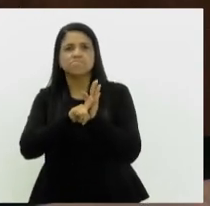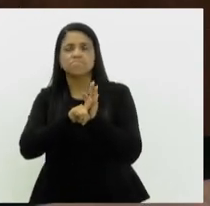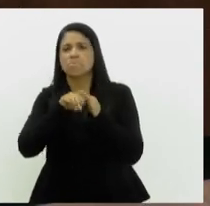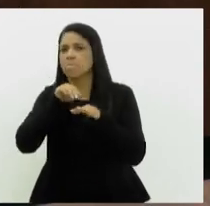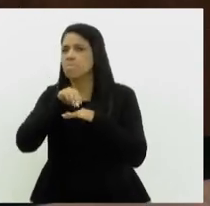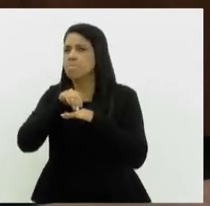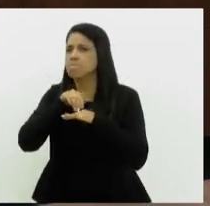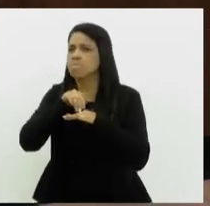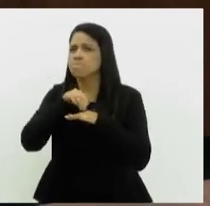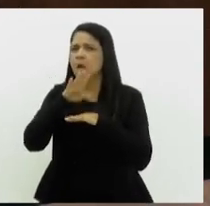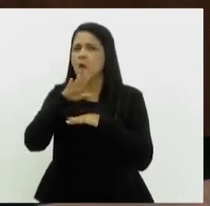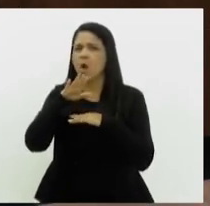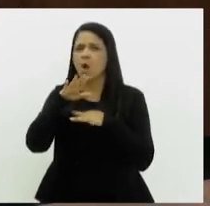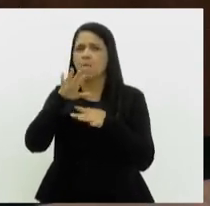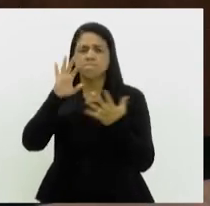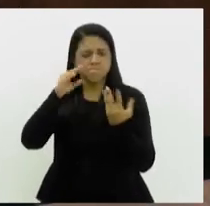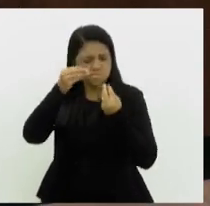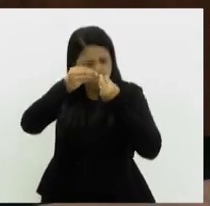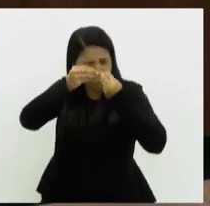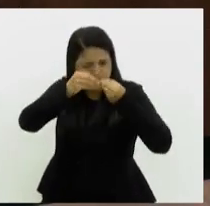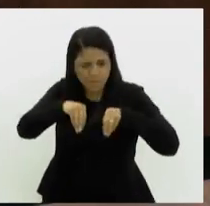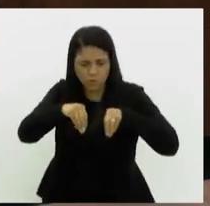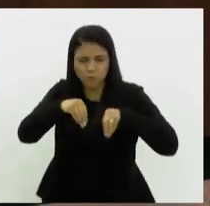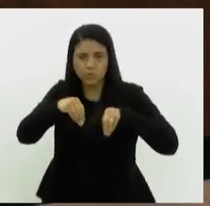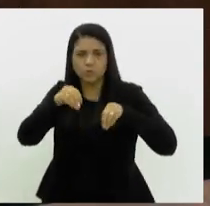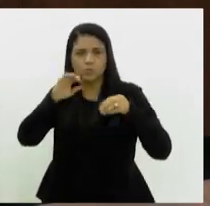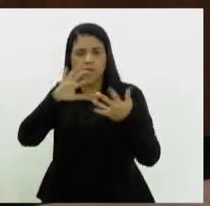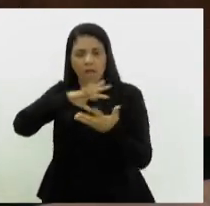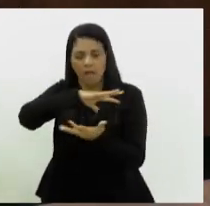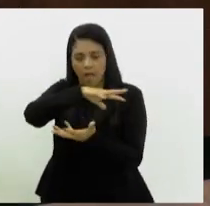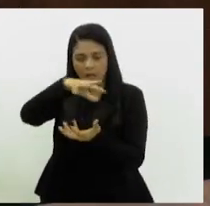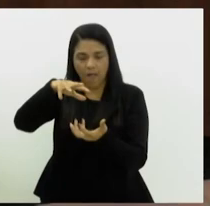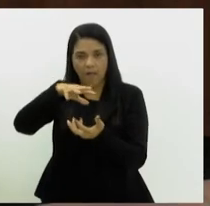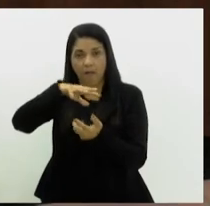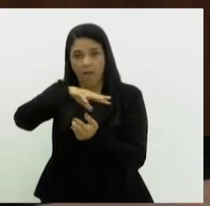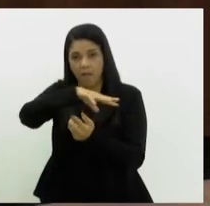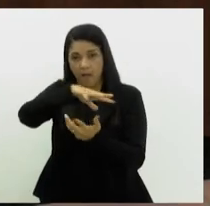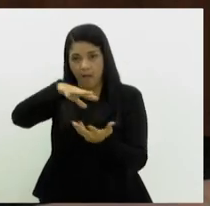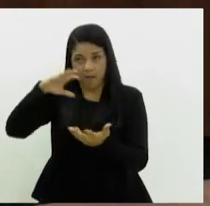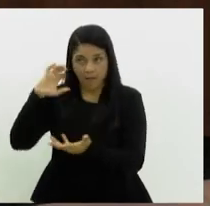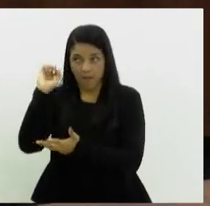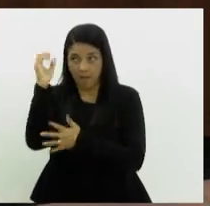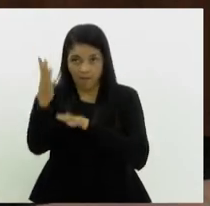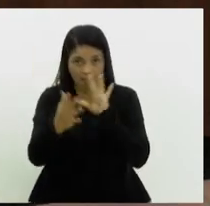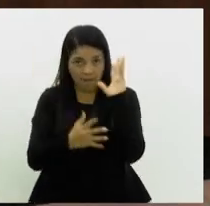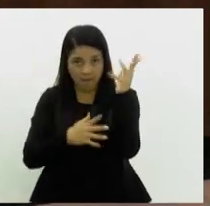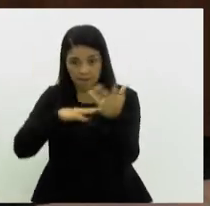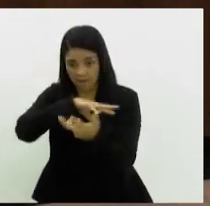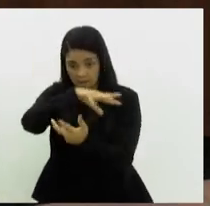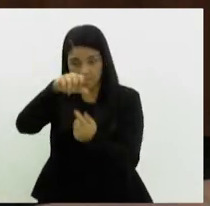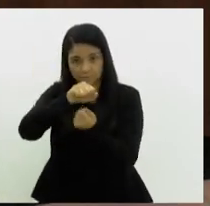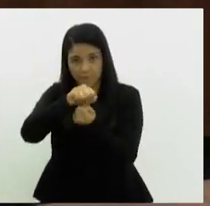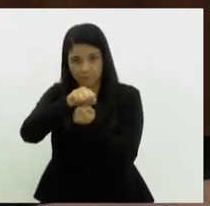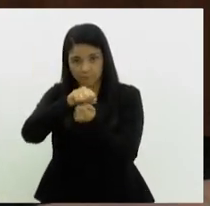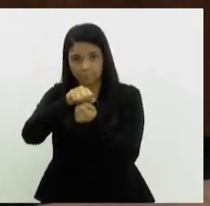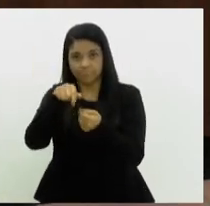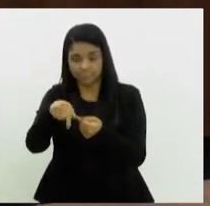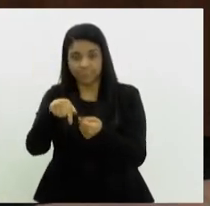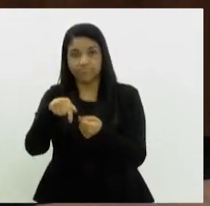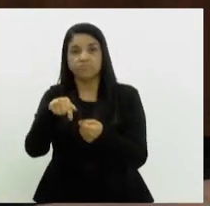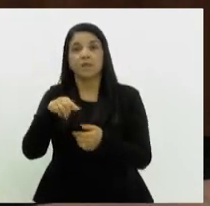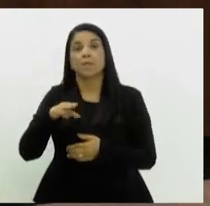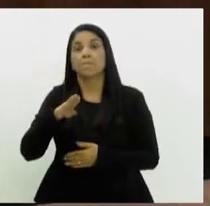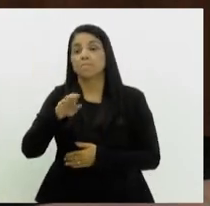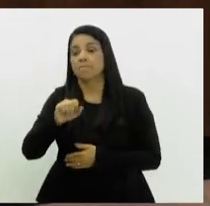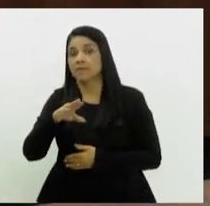ambientais que eu já presenciei, que é na bacia do Guapiaçu, exatamente